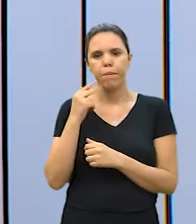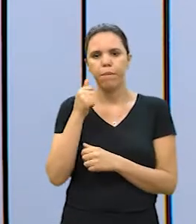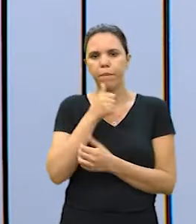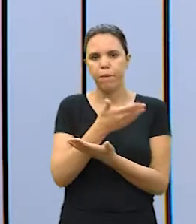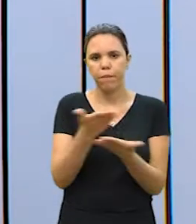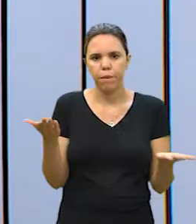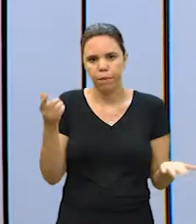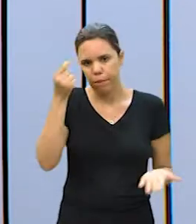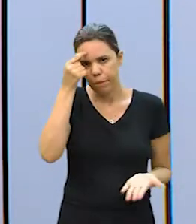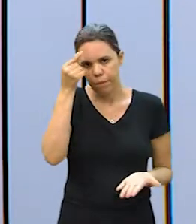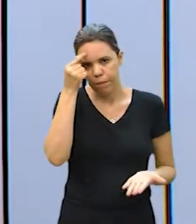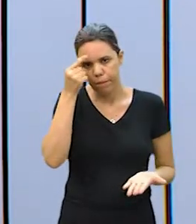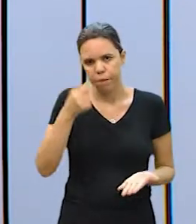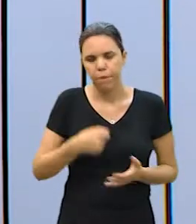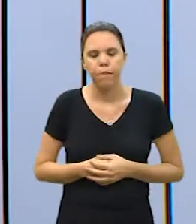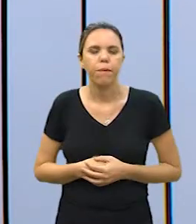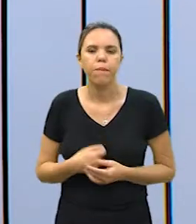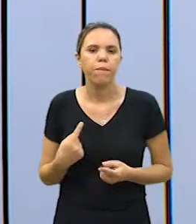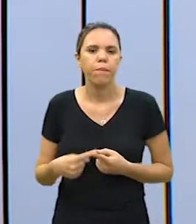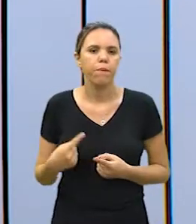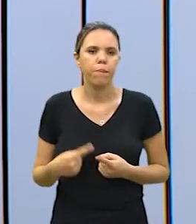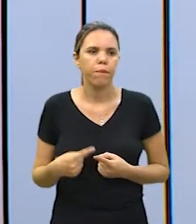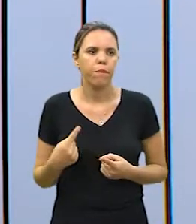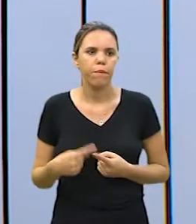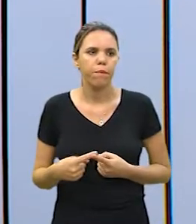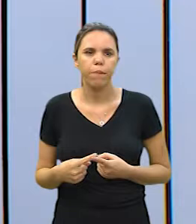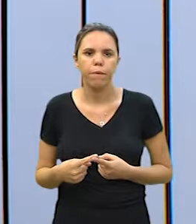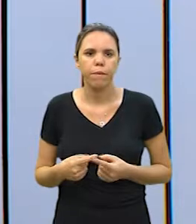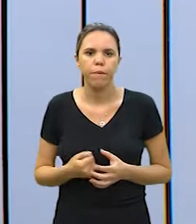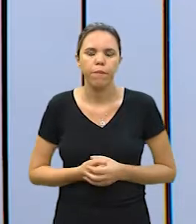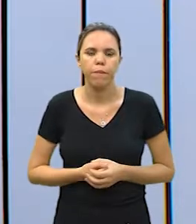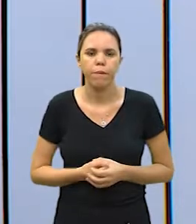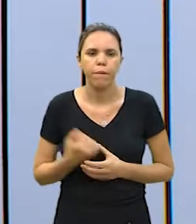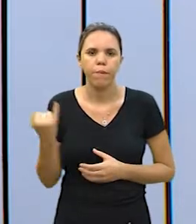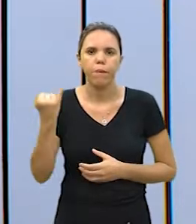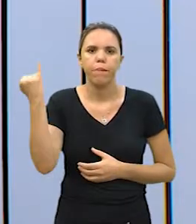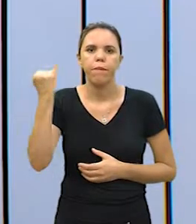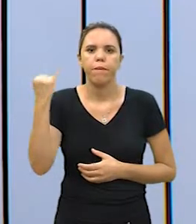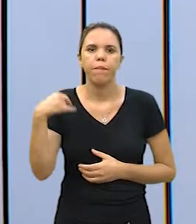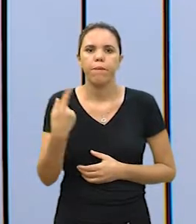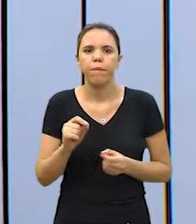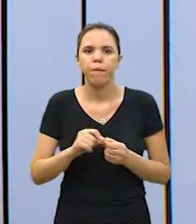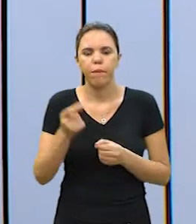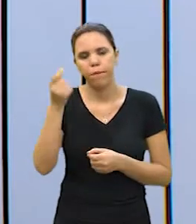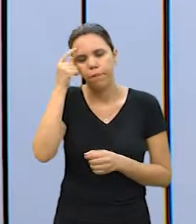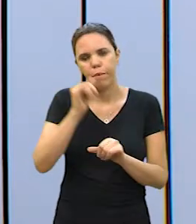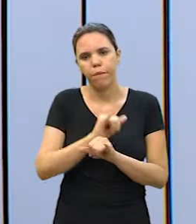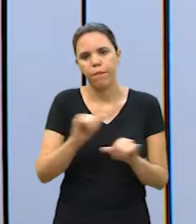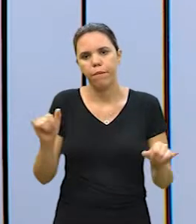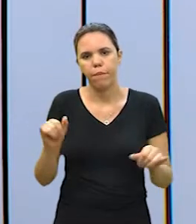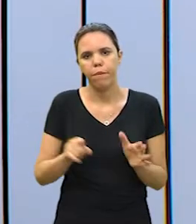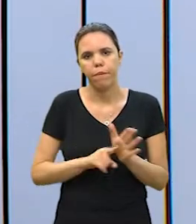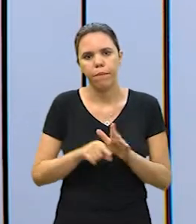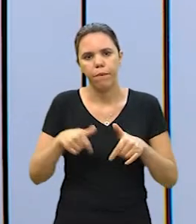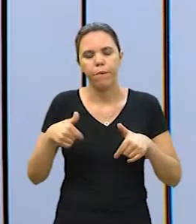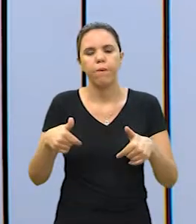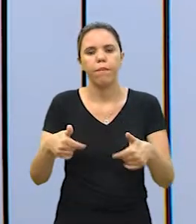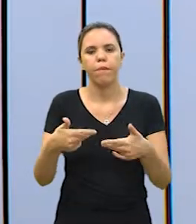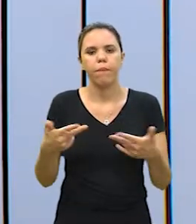mais mulheres e a conscientização. Porque a importância da gente fazer a conscientização da